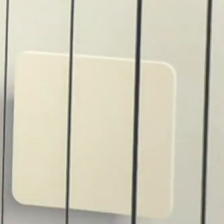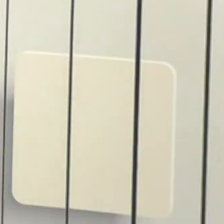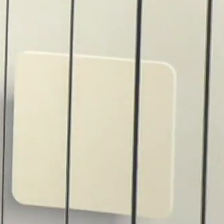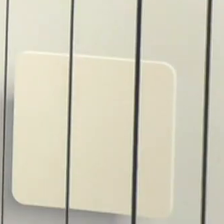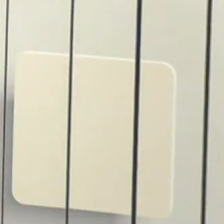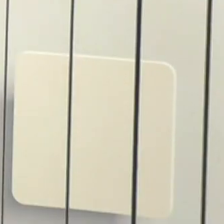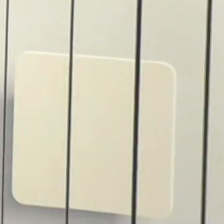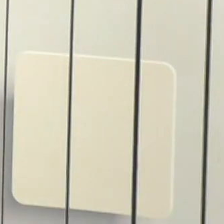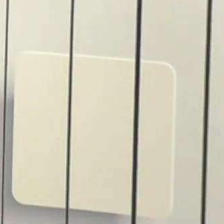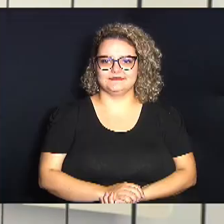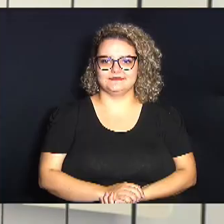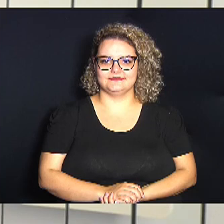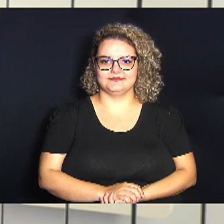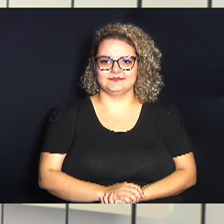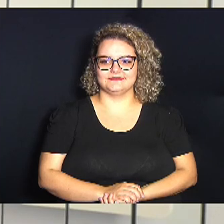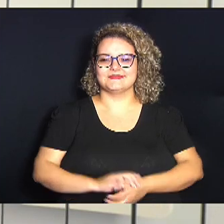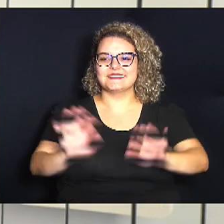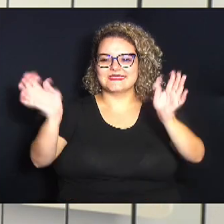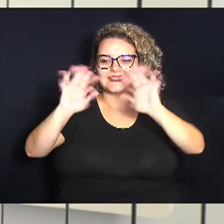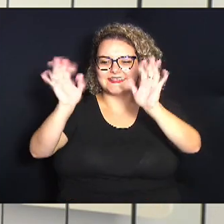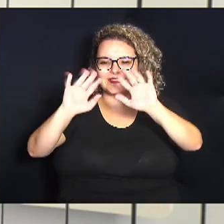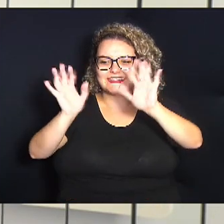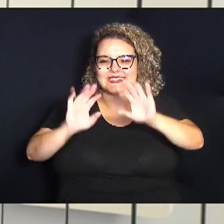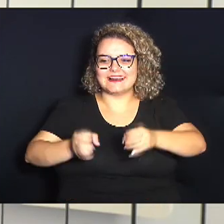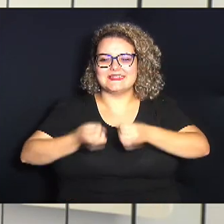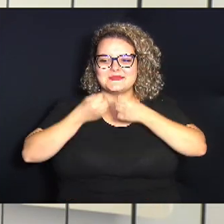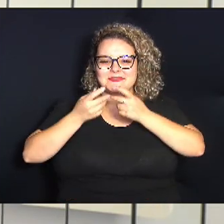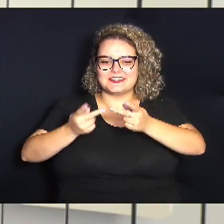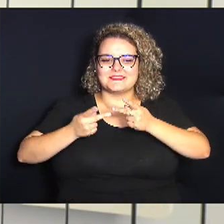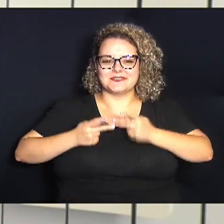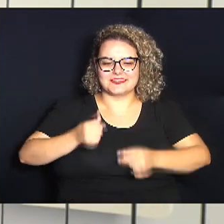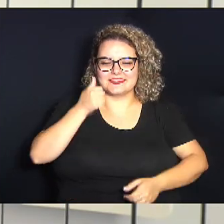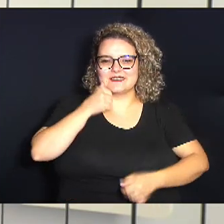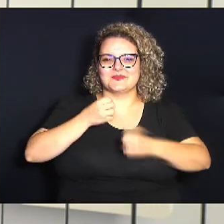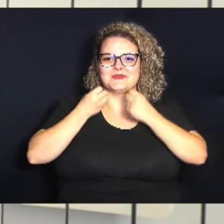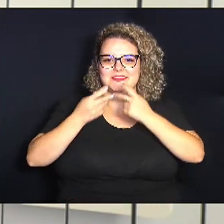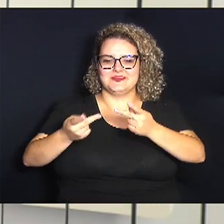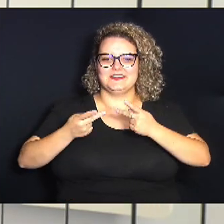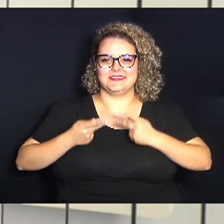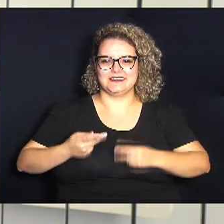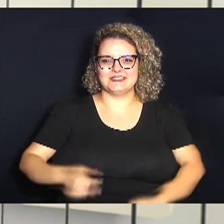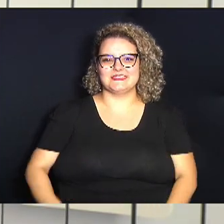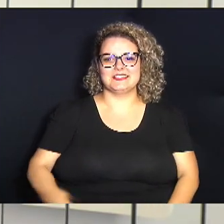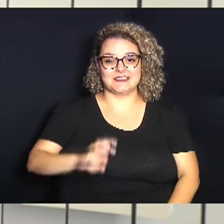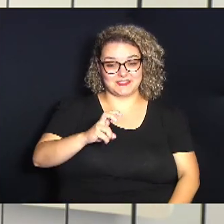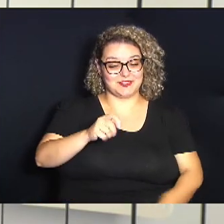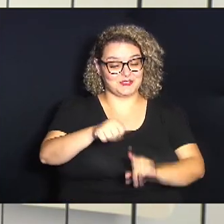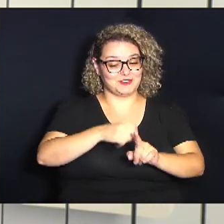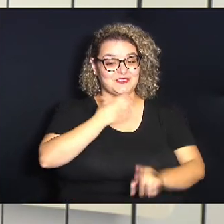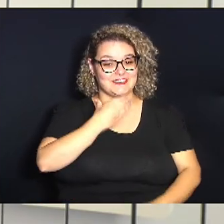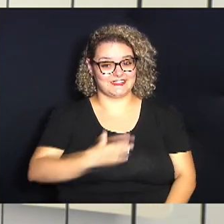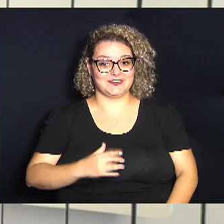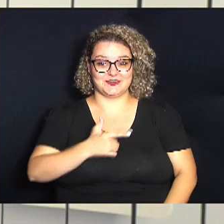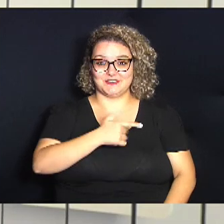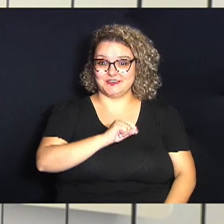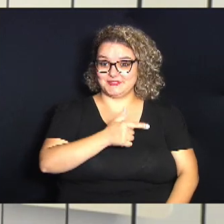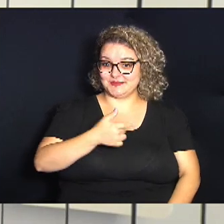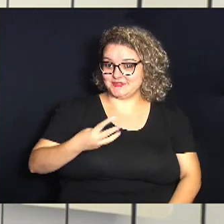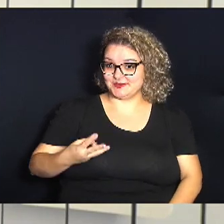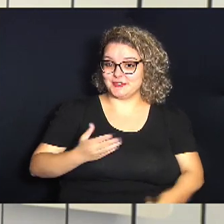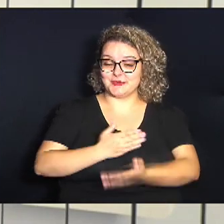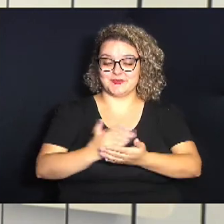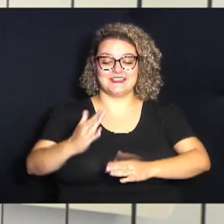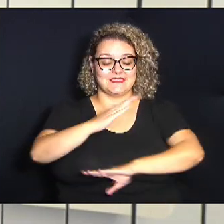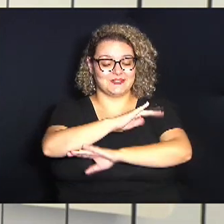Olá, seja bem-vinda, seja bem-vindo. Terça-feira, 5 de dezembro de 2023. Começa agora o Jornal